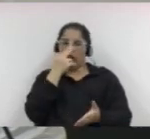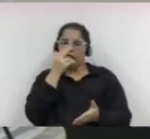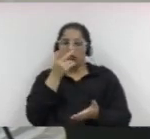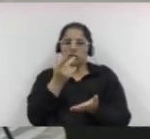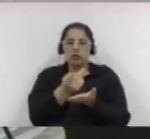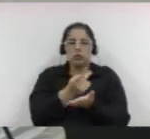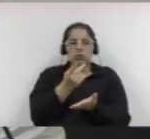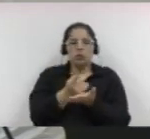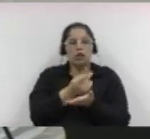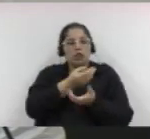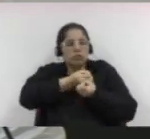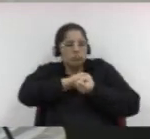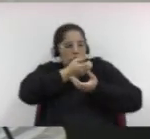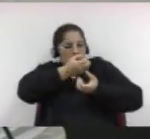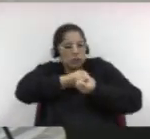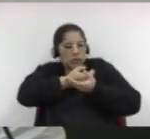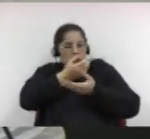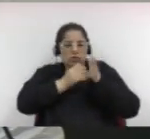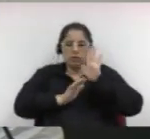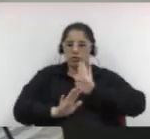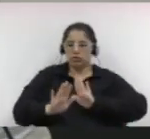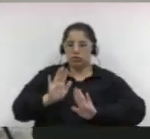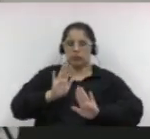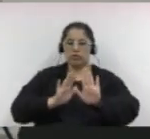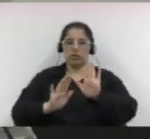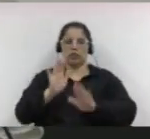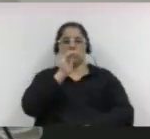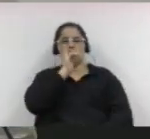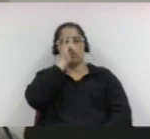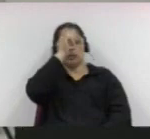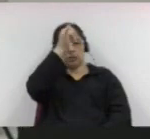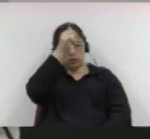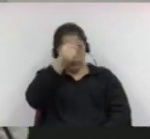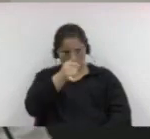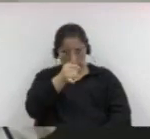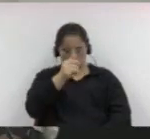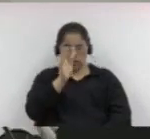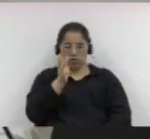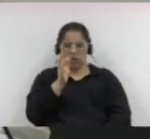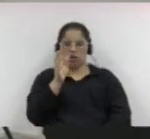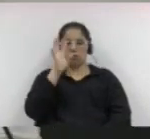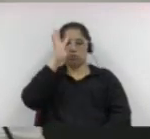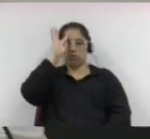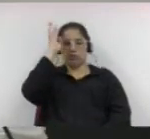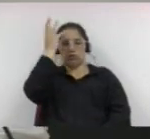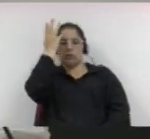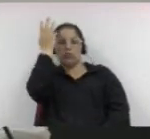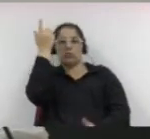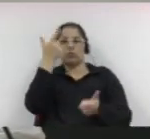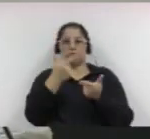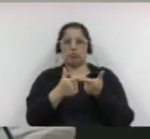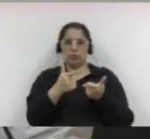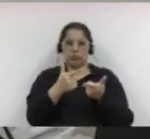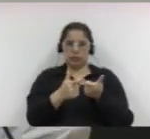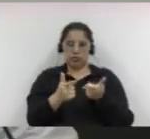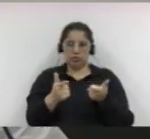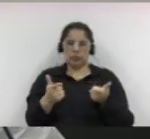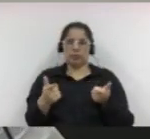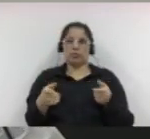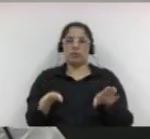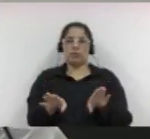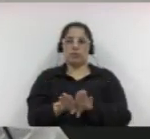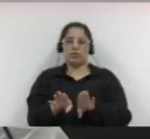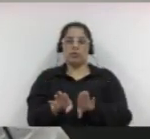se coloca às vezes, e esses cuidados têm que ser tomados. E foi tomadas as providências cabíveis. Também queria, presidente, no que tange à saúde